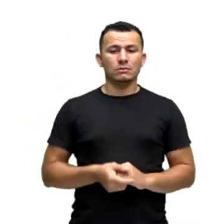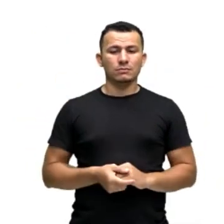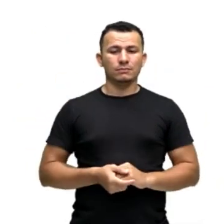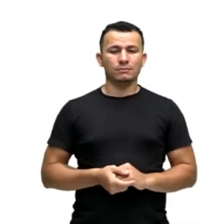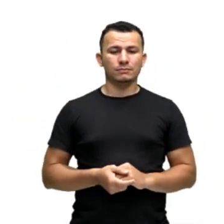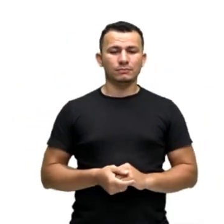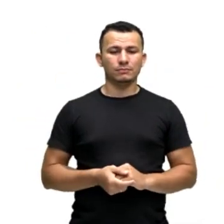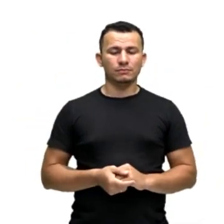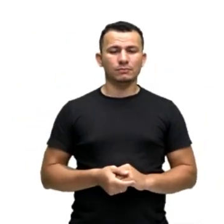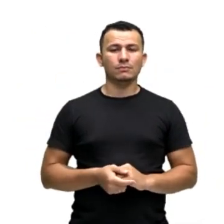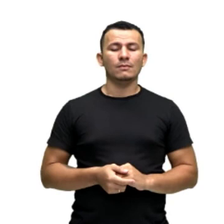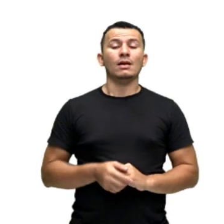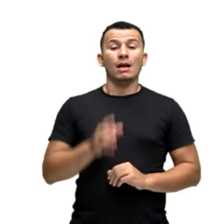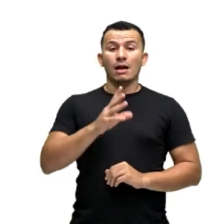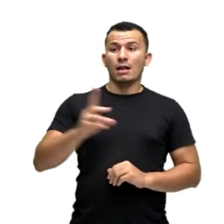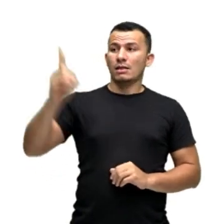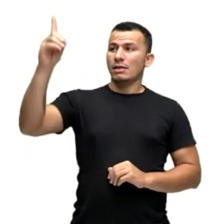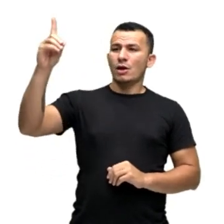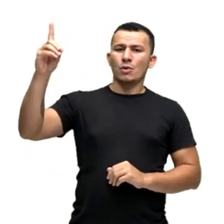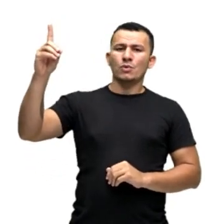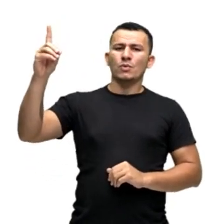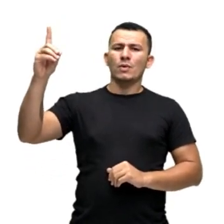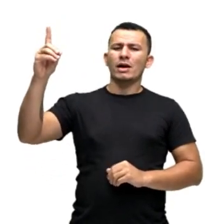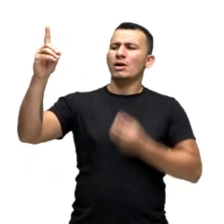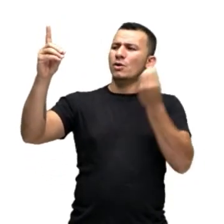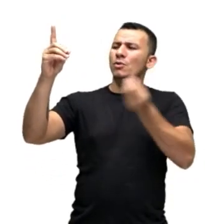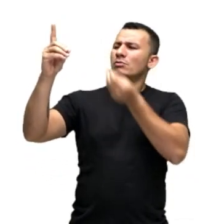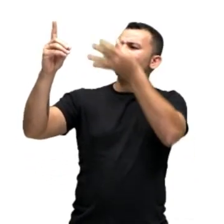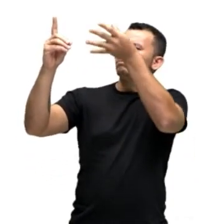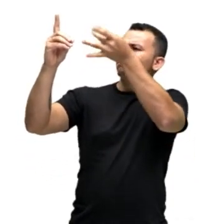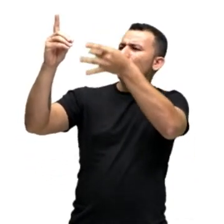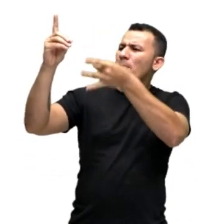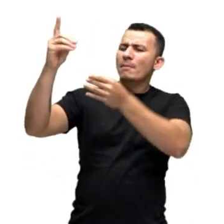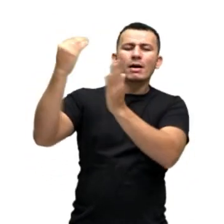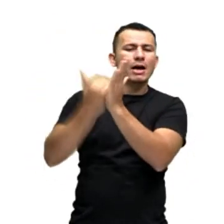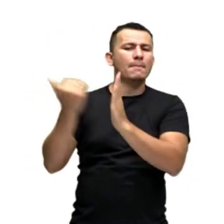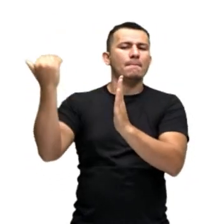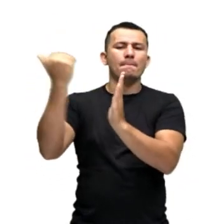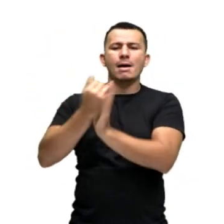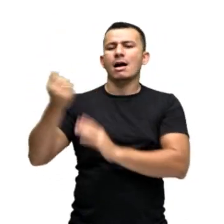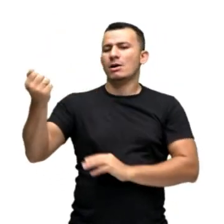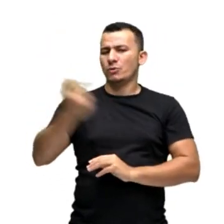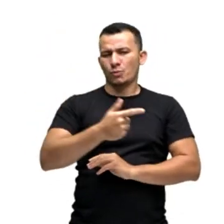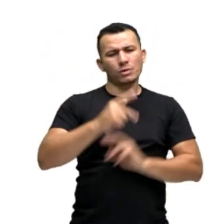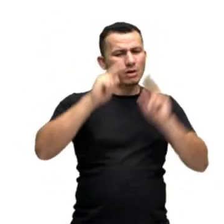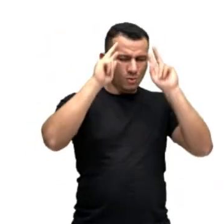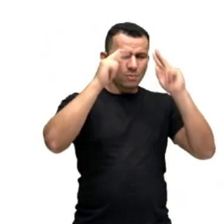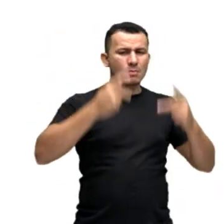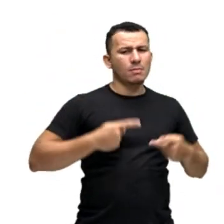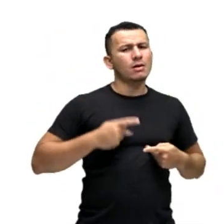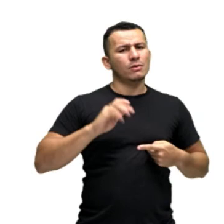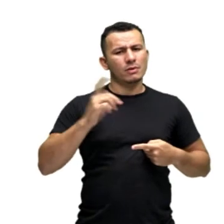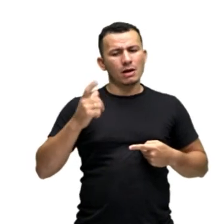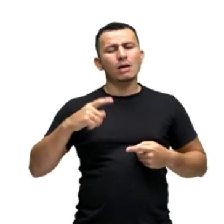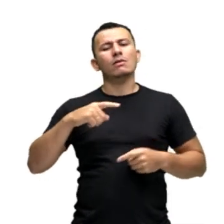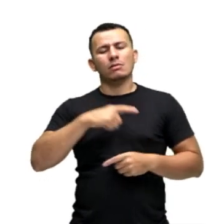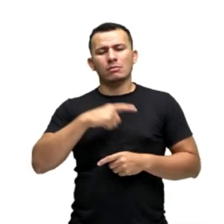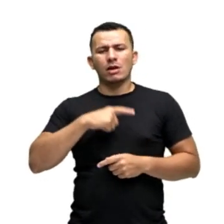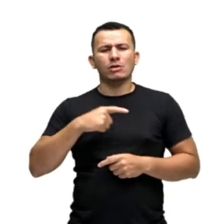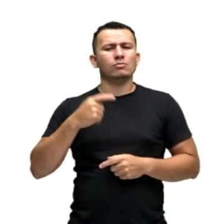que esse rosto de Deus sempre vai trabalhar essa dimensão de que vai além do ser humano e vai ter esse caráter